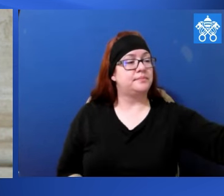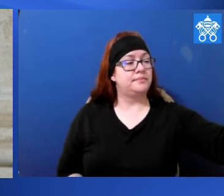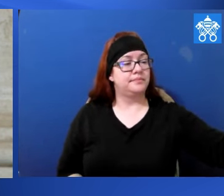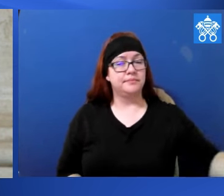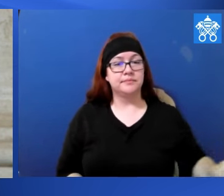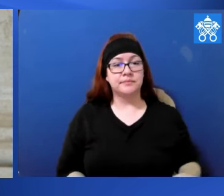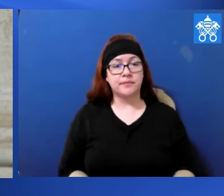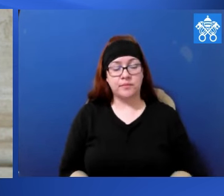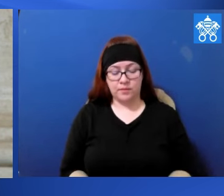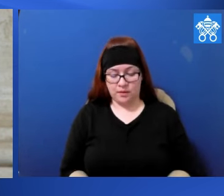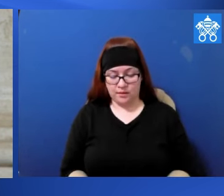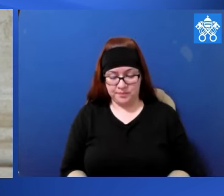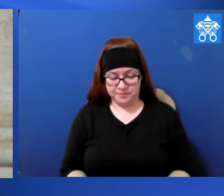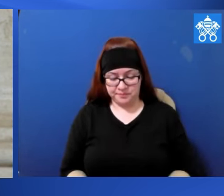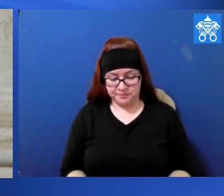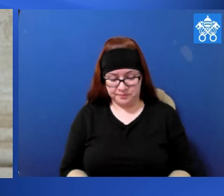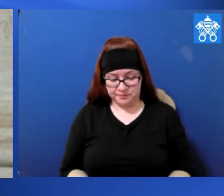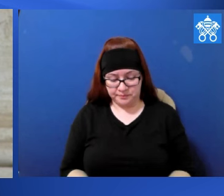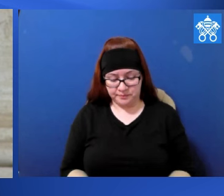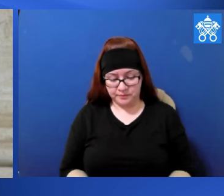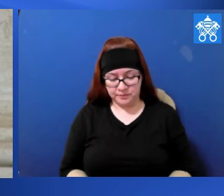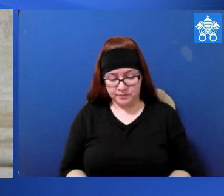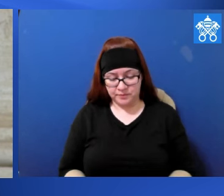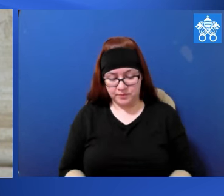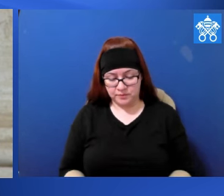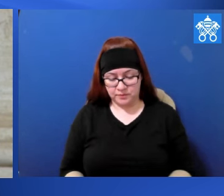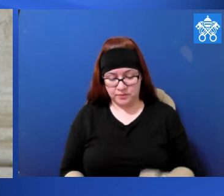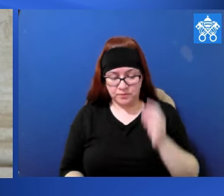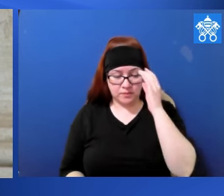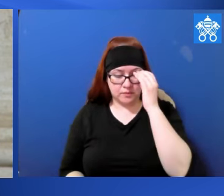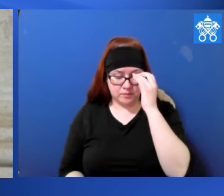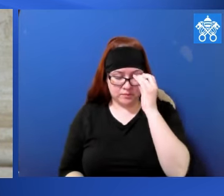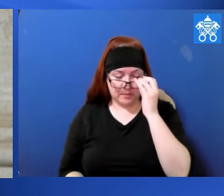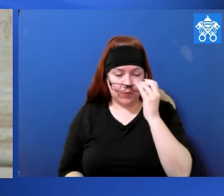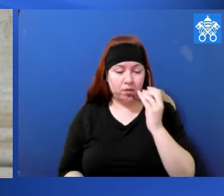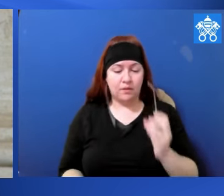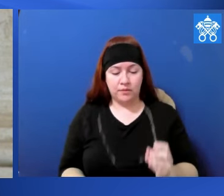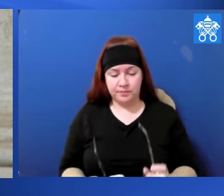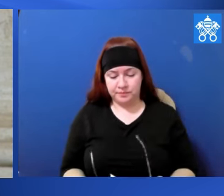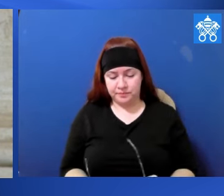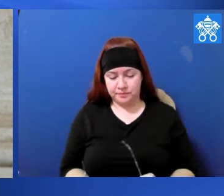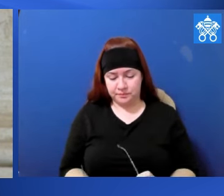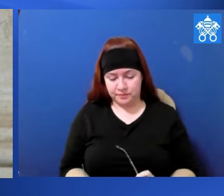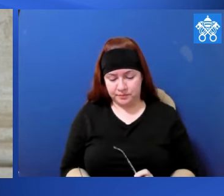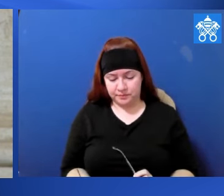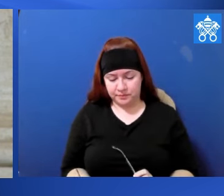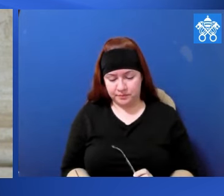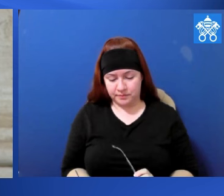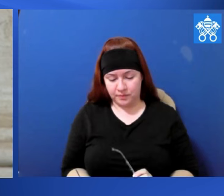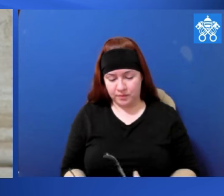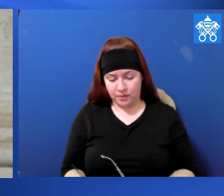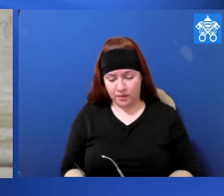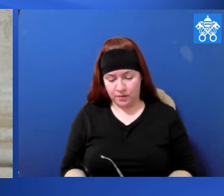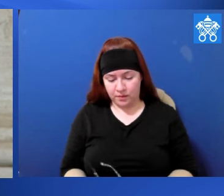aos doentes. Abençoará também os terços e demais objetos de devoção que cada um